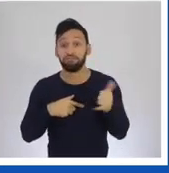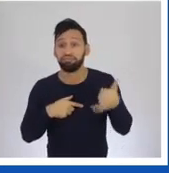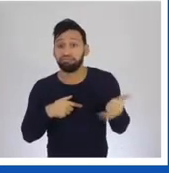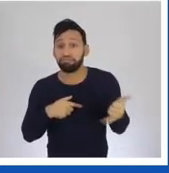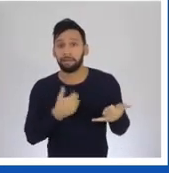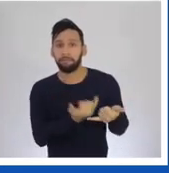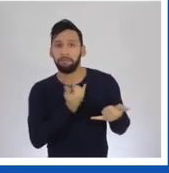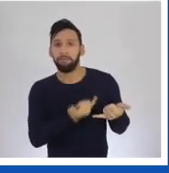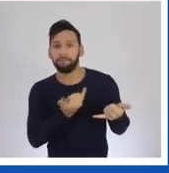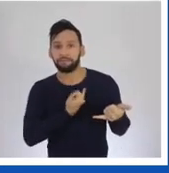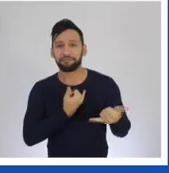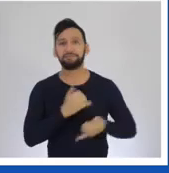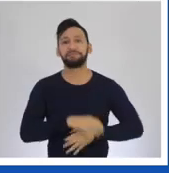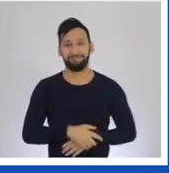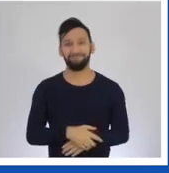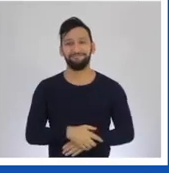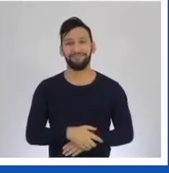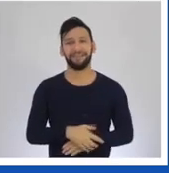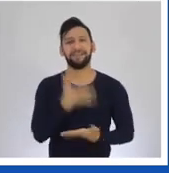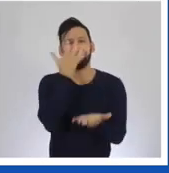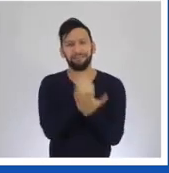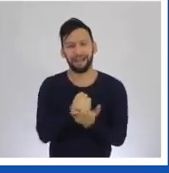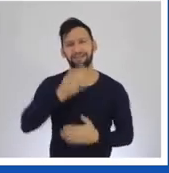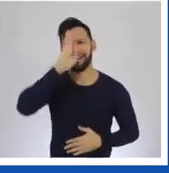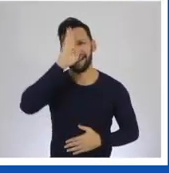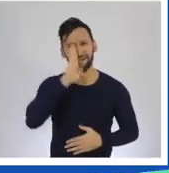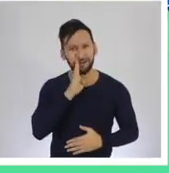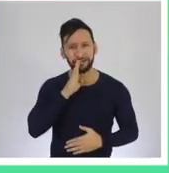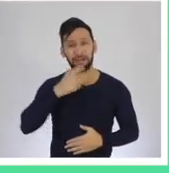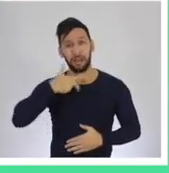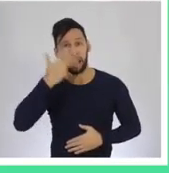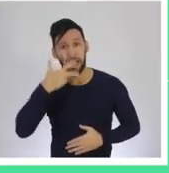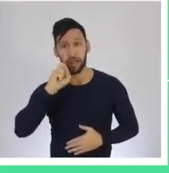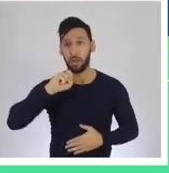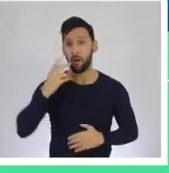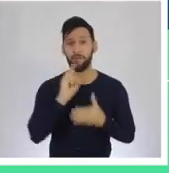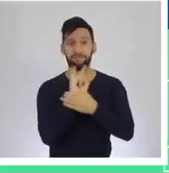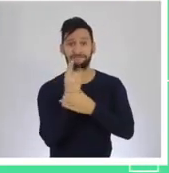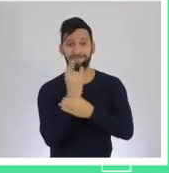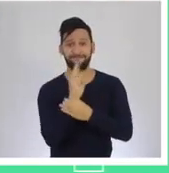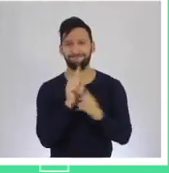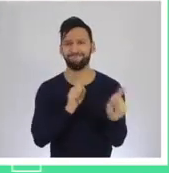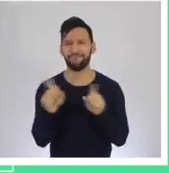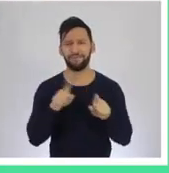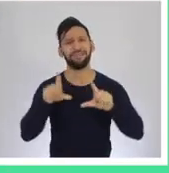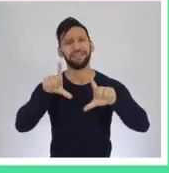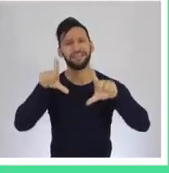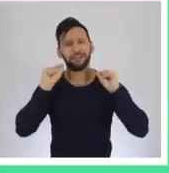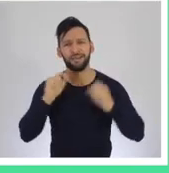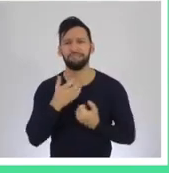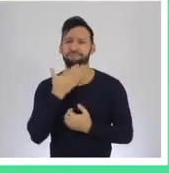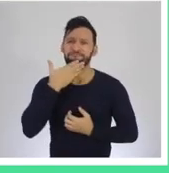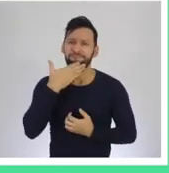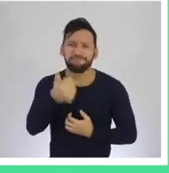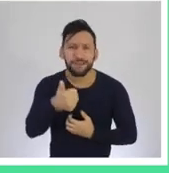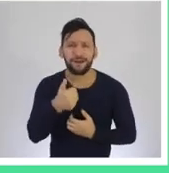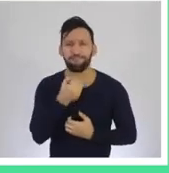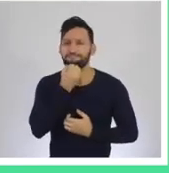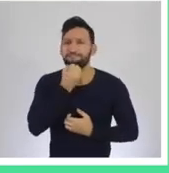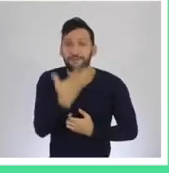habilitar o GPS do seu aparelho. Baixe e instale agora mesmo. É grátis e está disponível na loja de aplicativos do seu